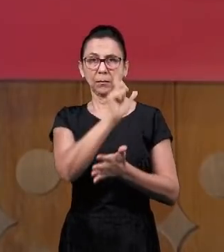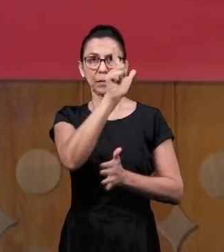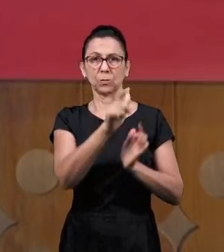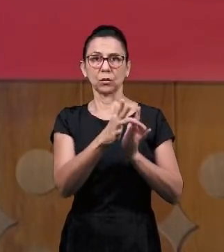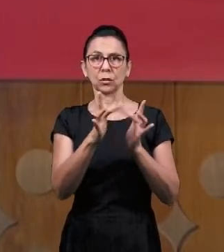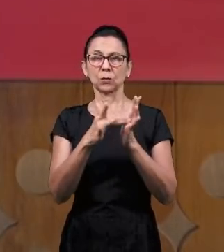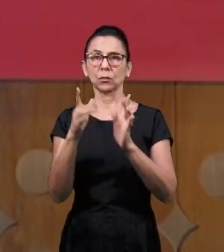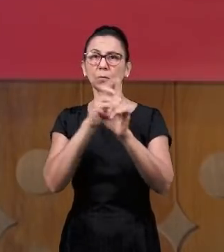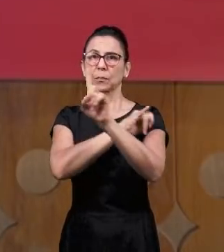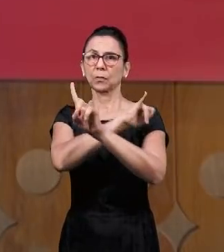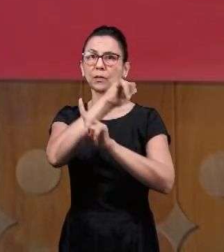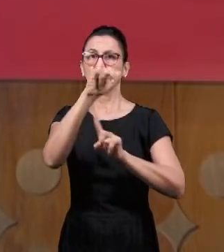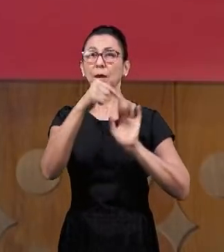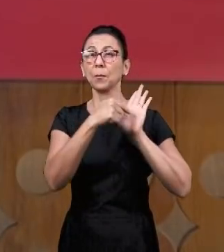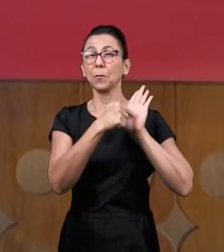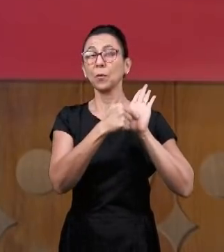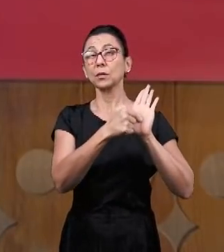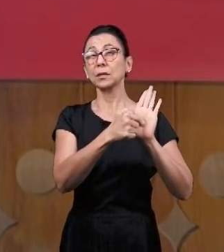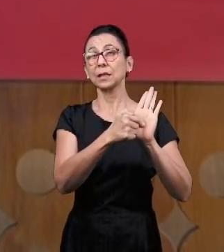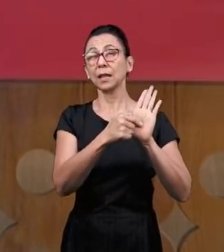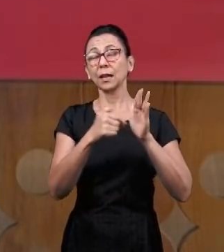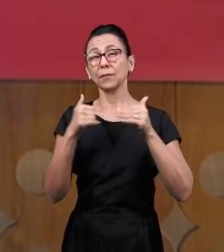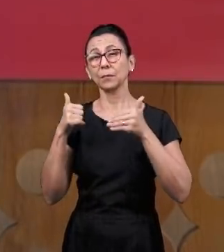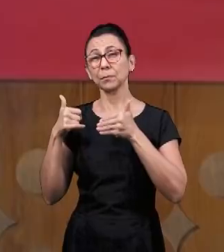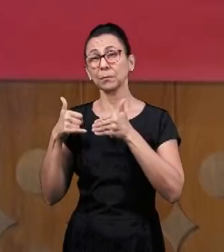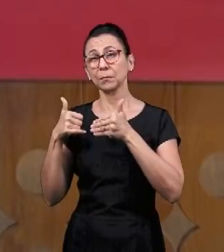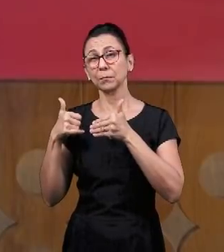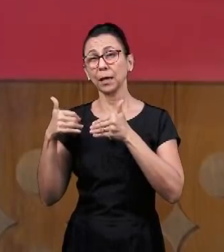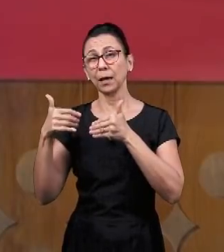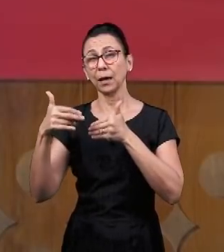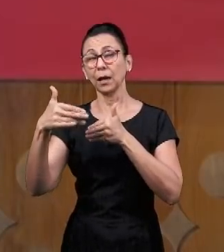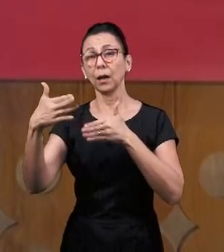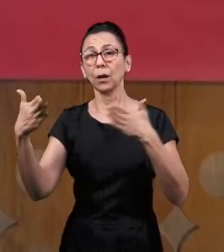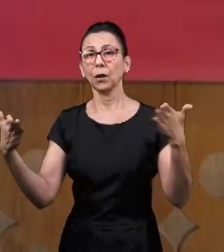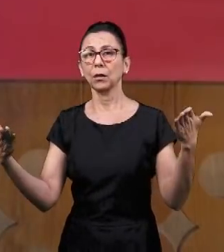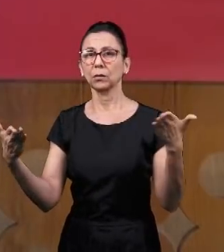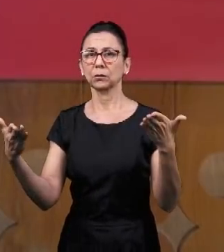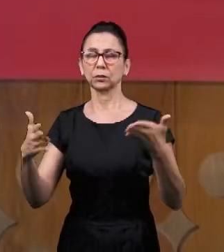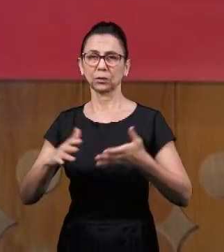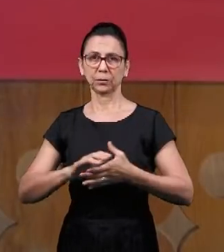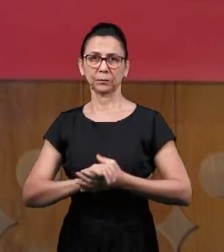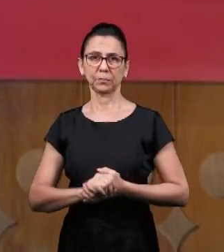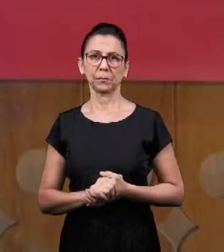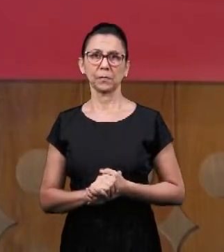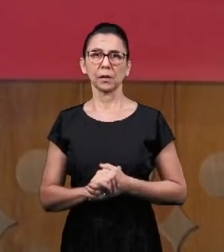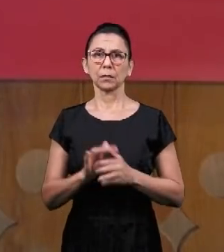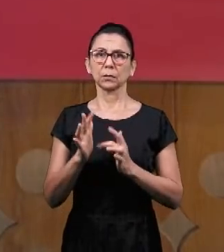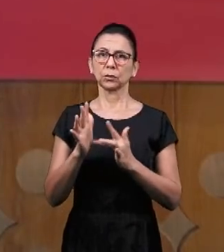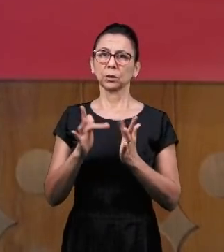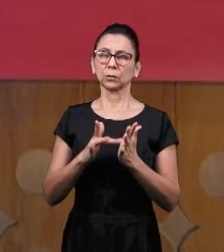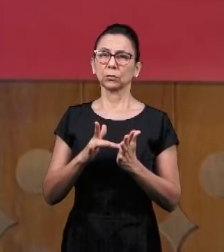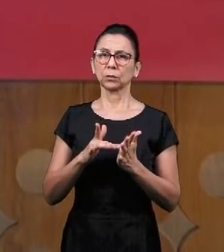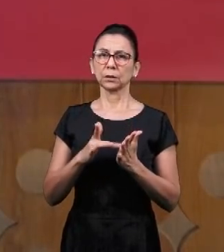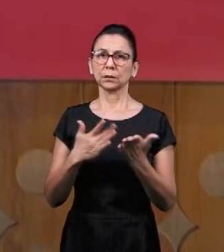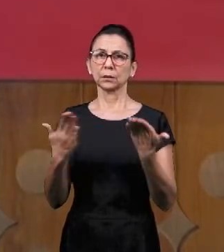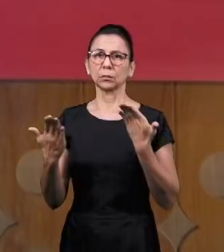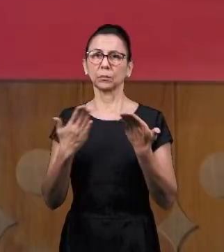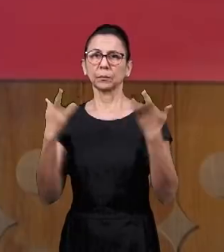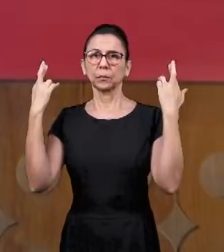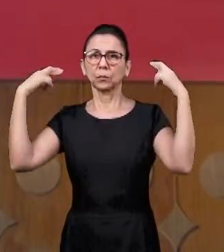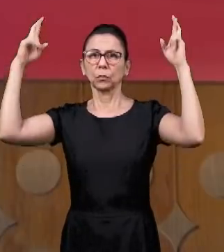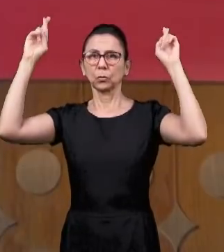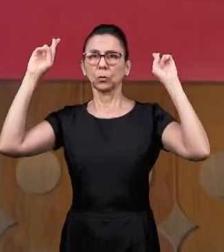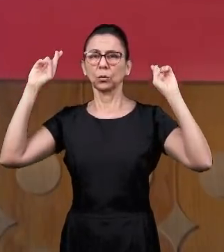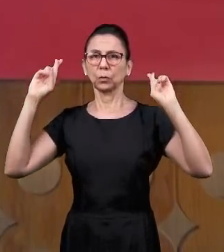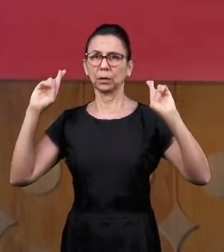chega aqui, ele estabelece um novo pacto. Qual é o novo pacto? Ele é o cordeiro, o pão continua, e ele tira